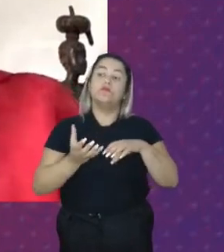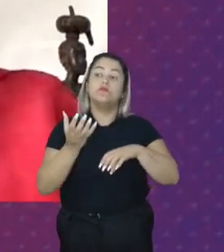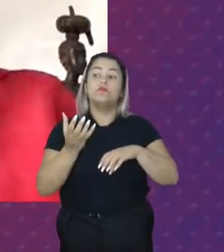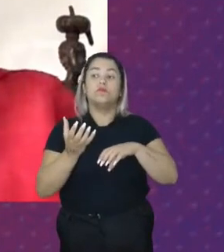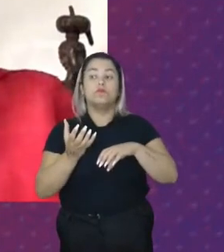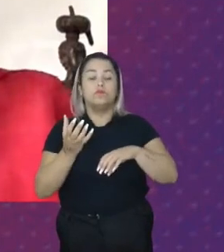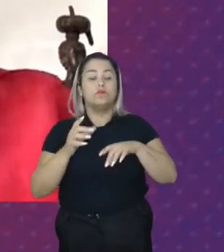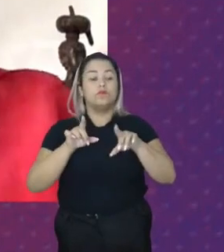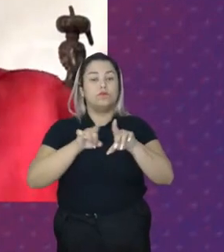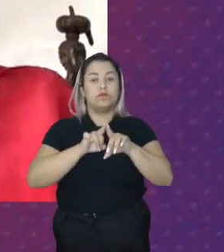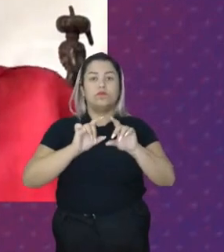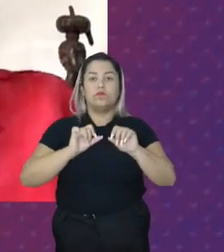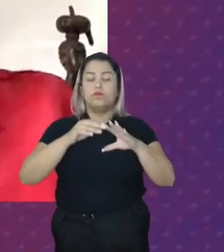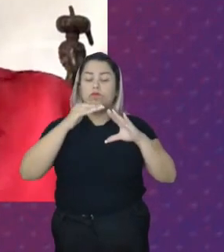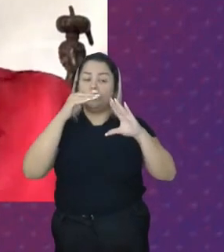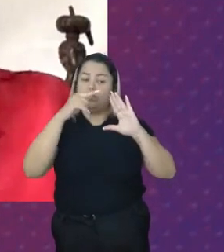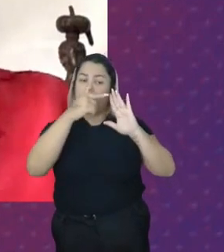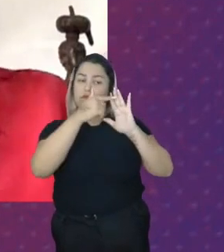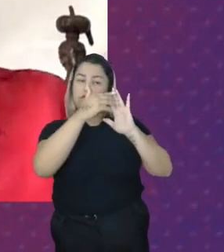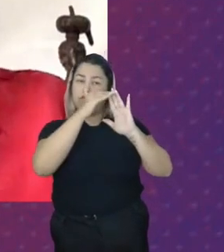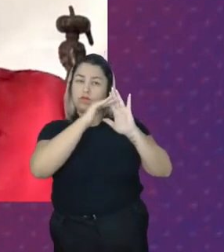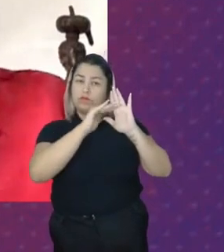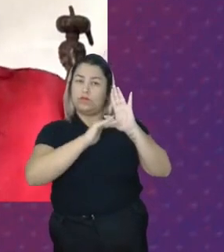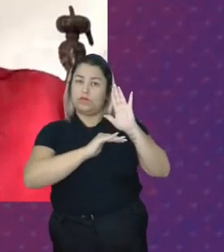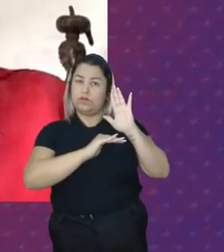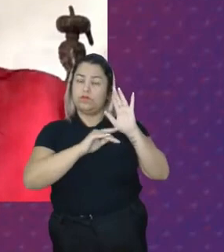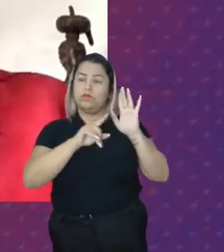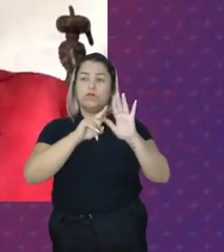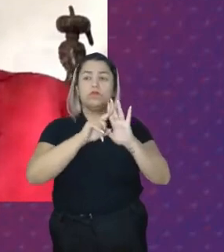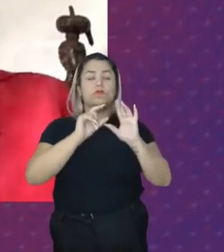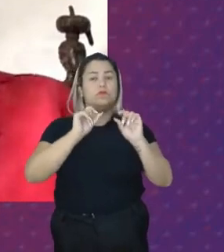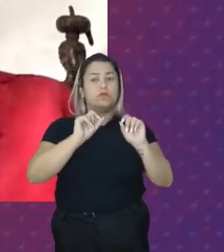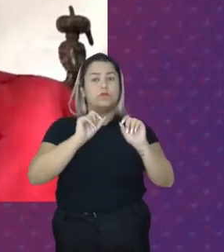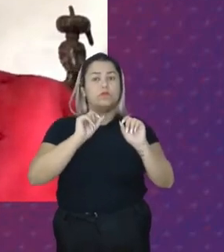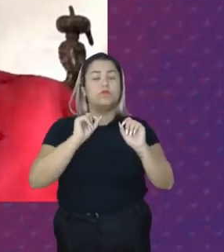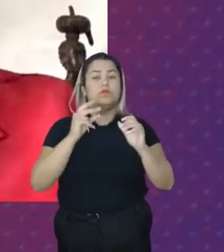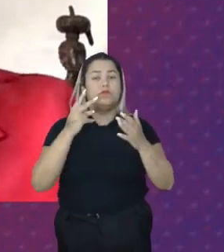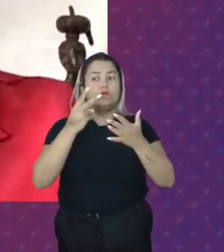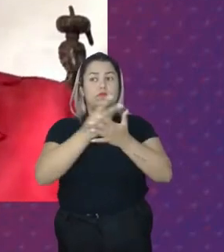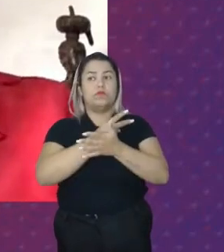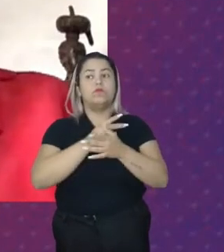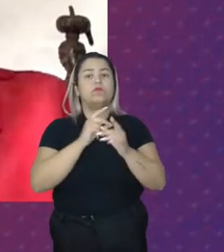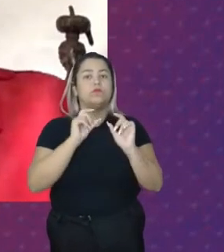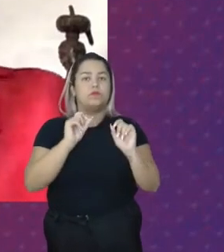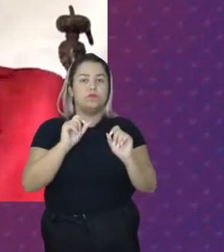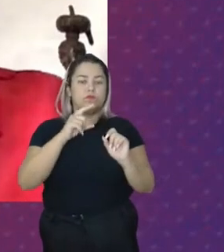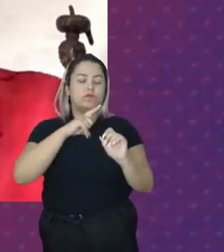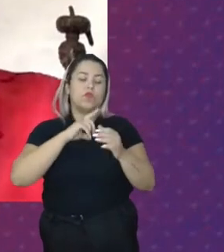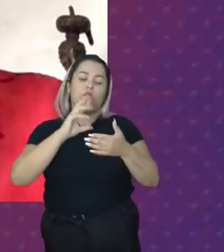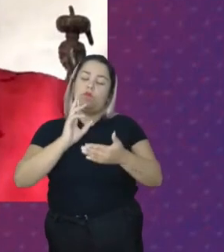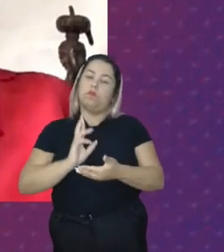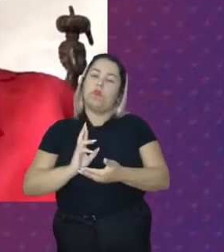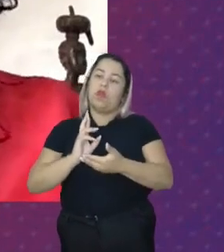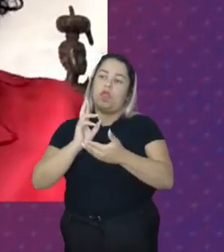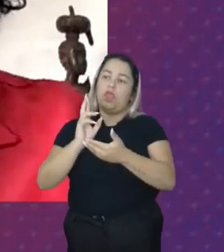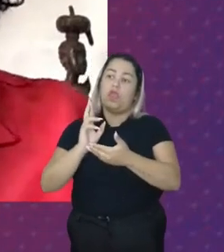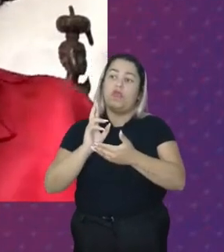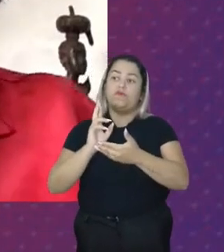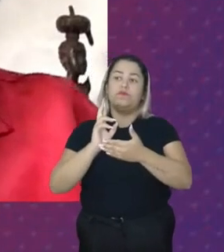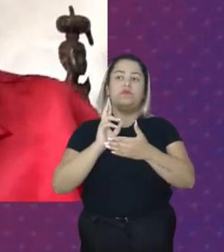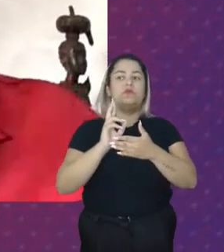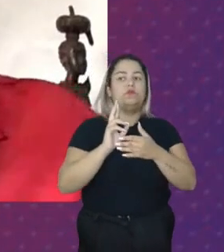demandas E lá Nós tivemos O êxito De pelo menos Ter uma referência Delas